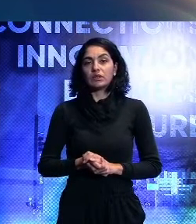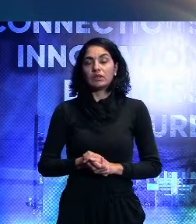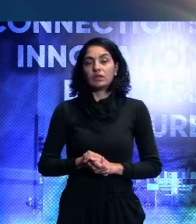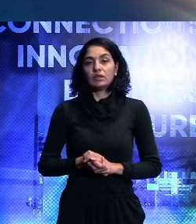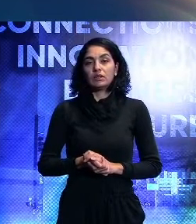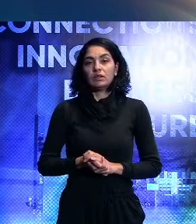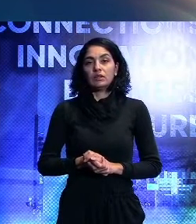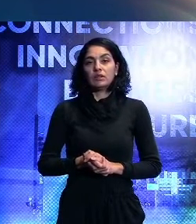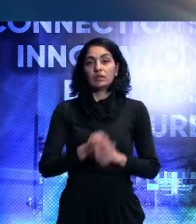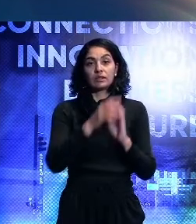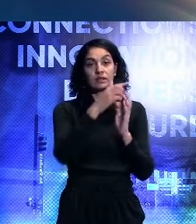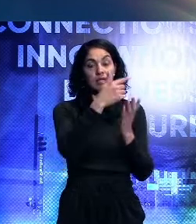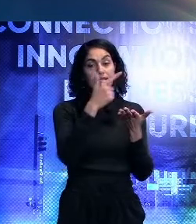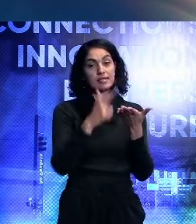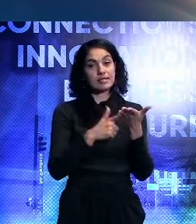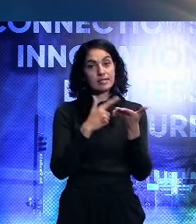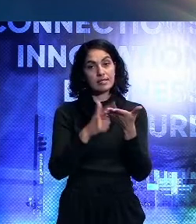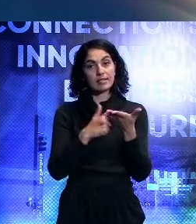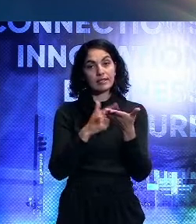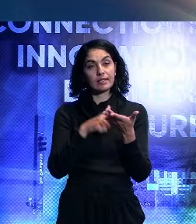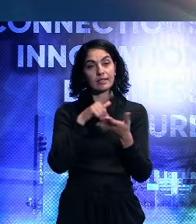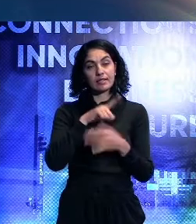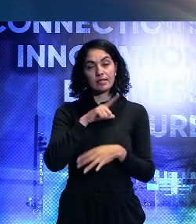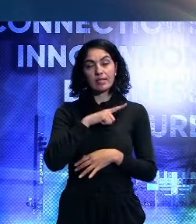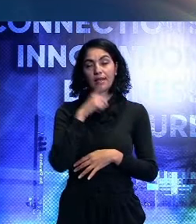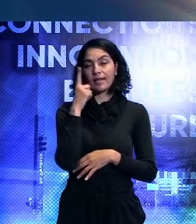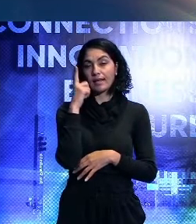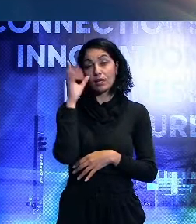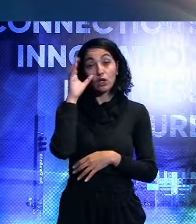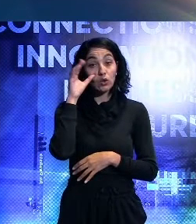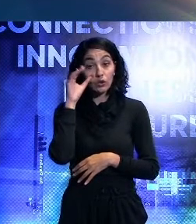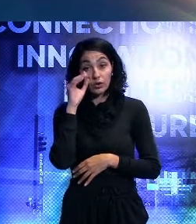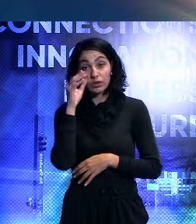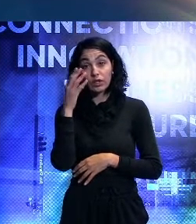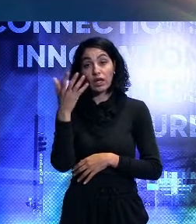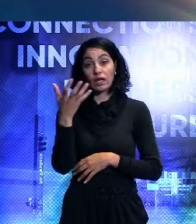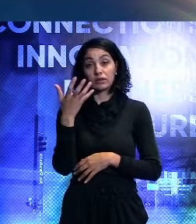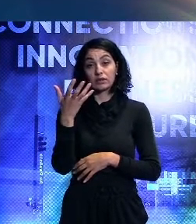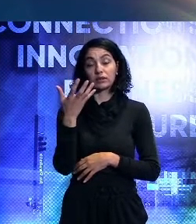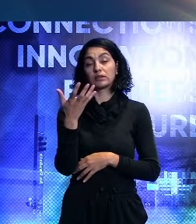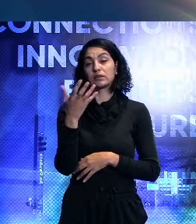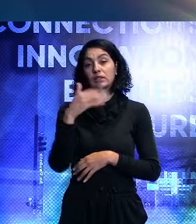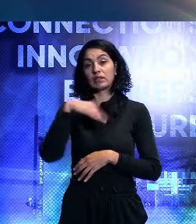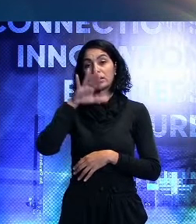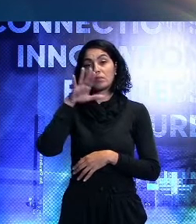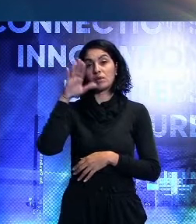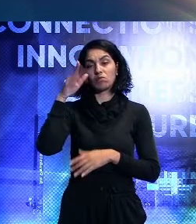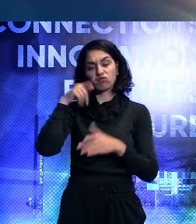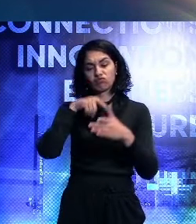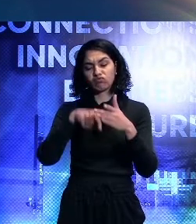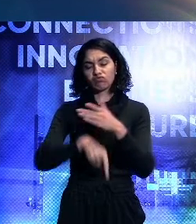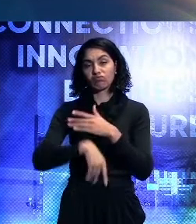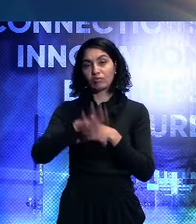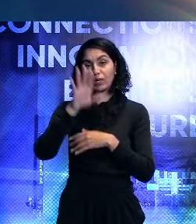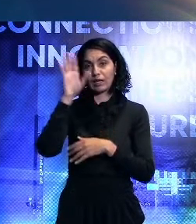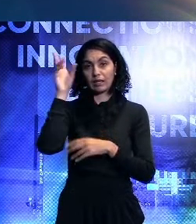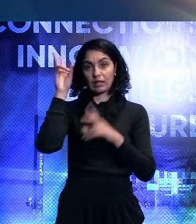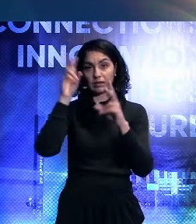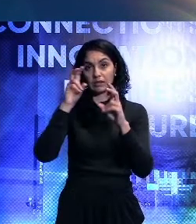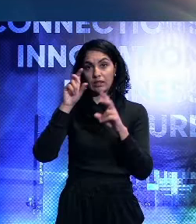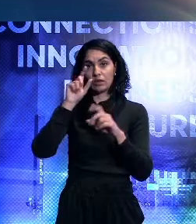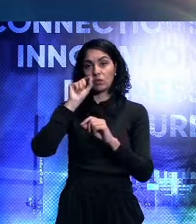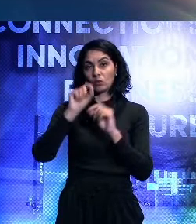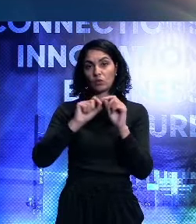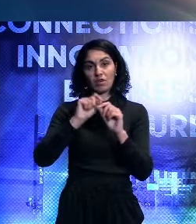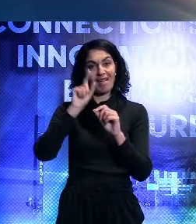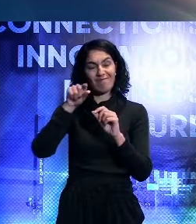Esse livro, para quem tem curiosidade, tempo e curte, né, mergulhar mais no assunto, é a Bíblia sobre